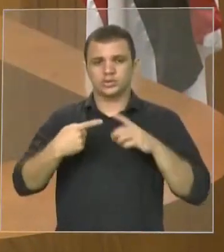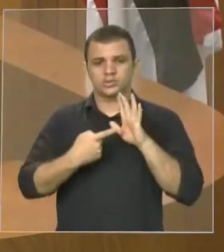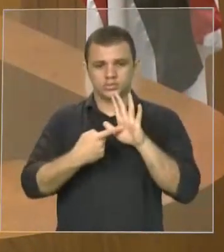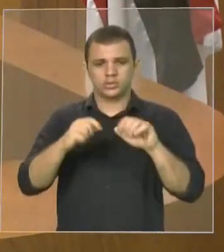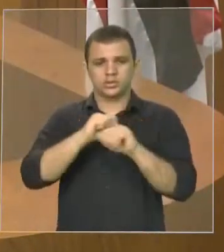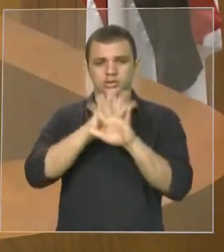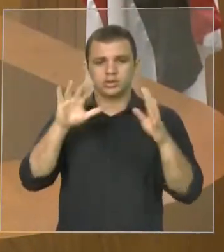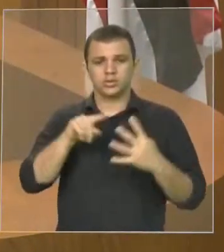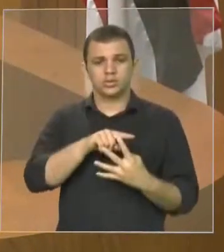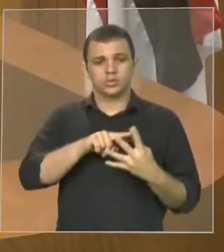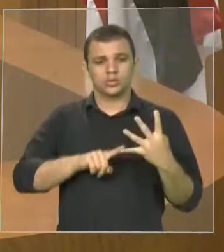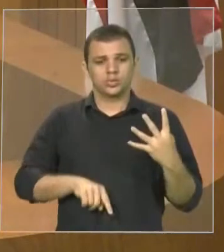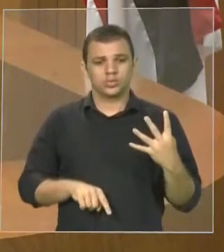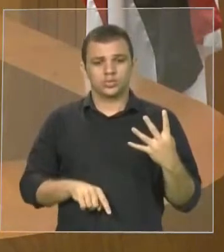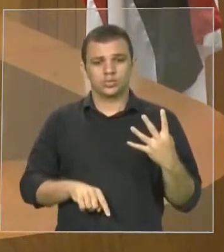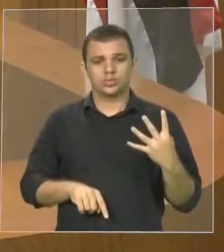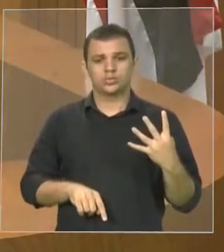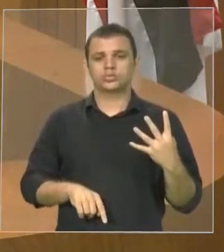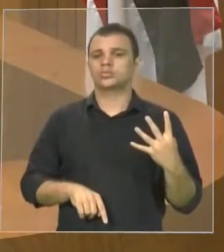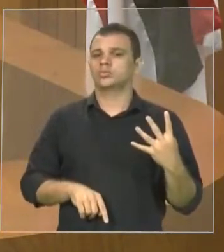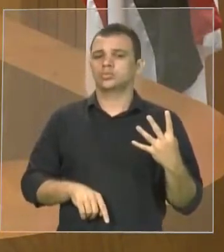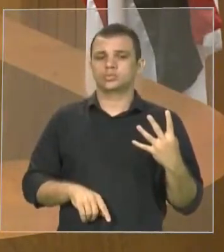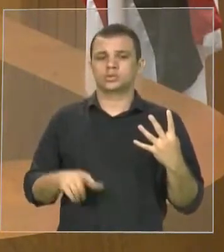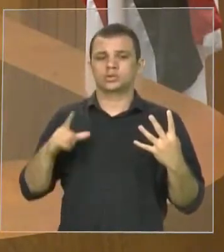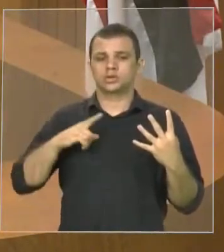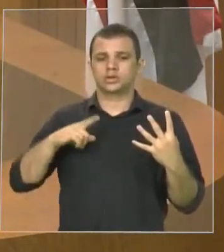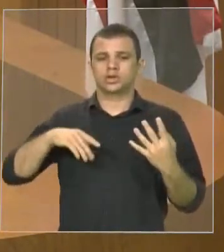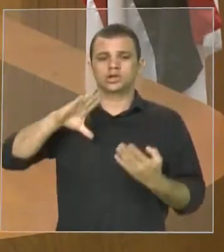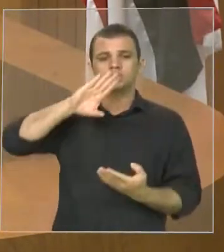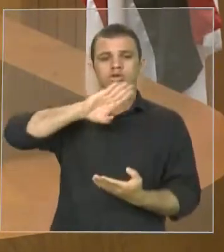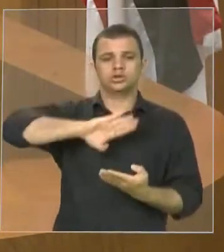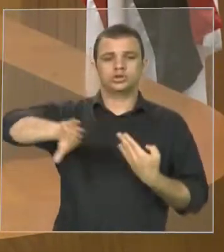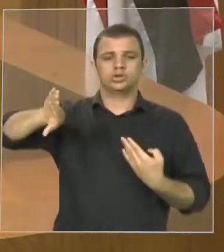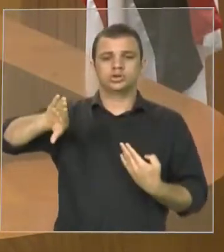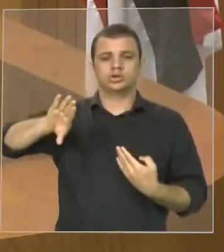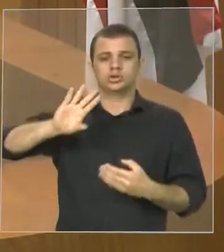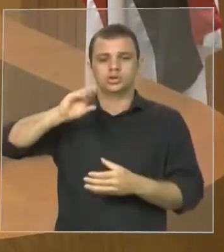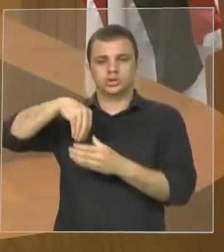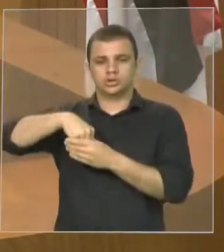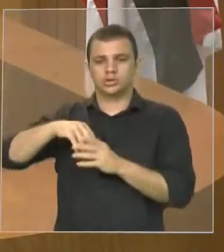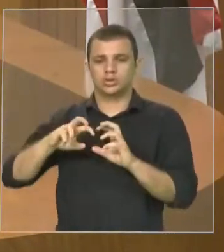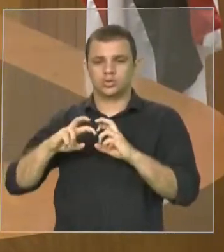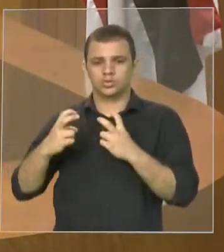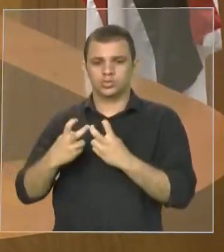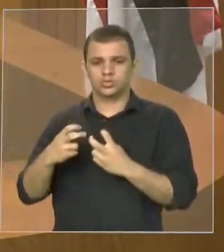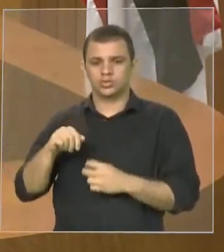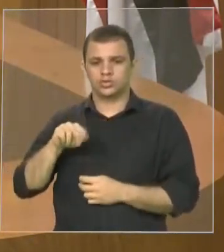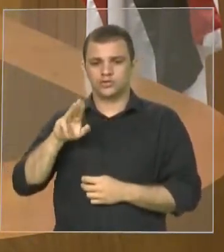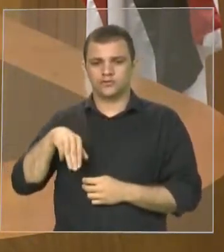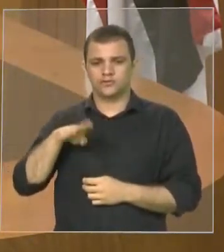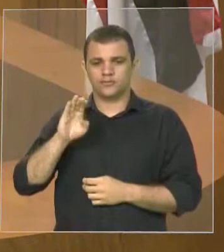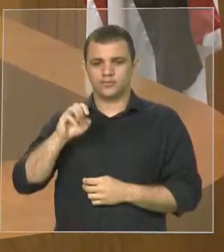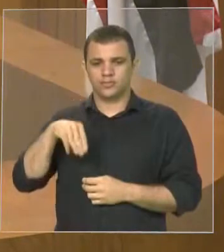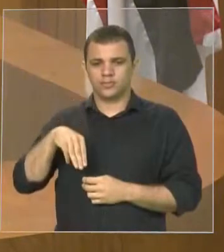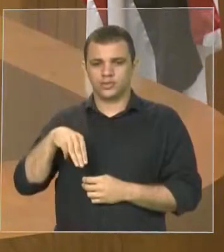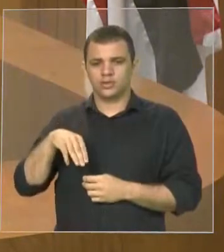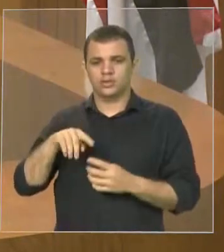todos esses foram retirados do Conselho de Administração do FUNBEM.